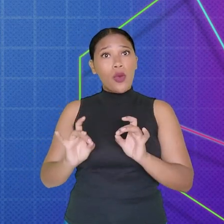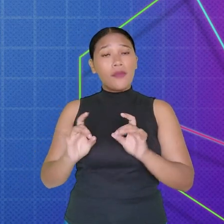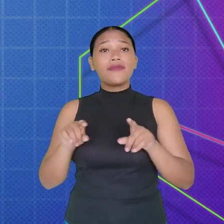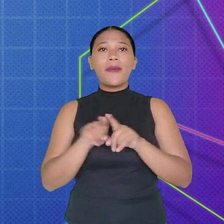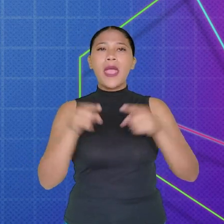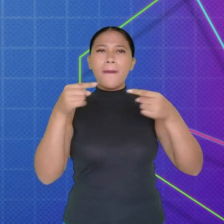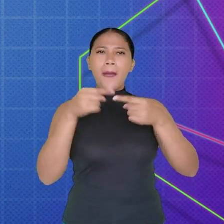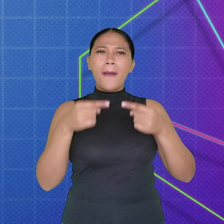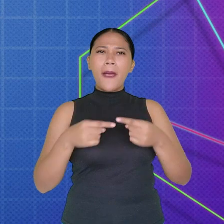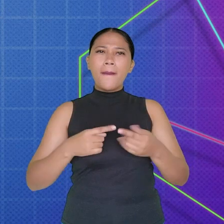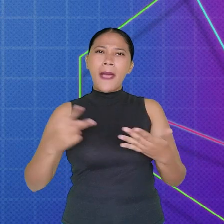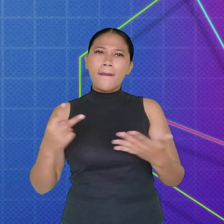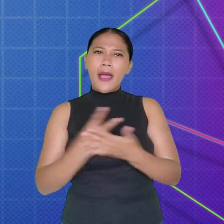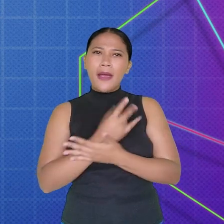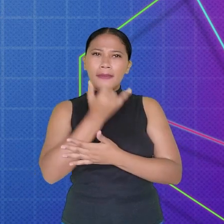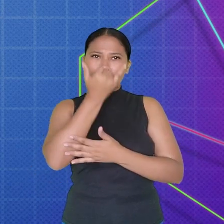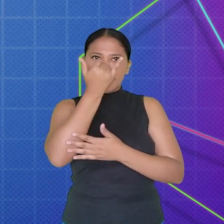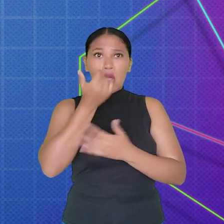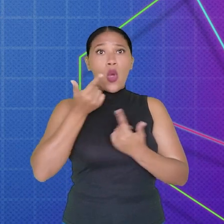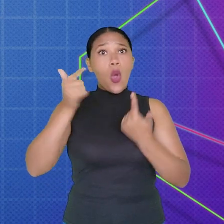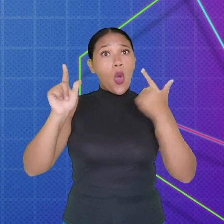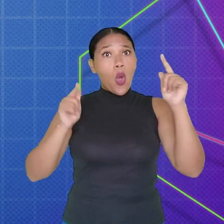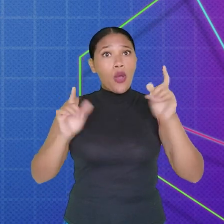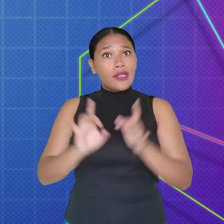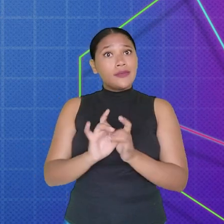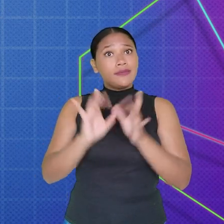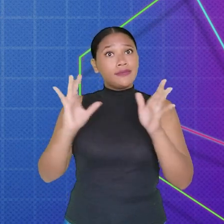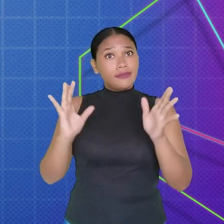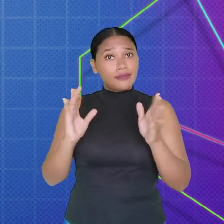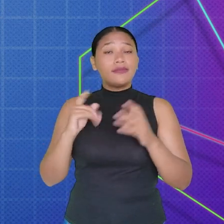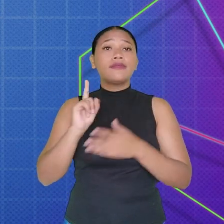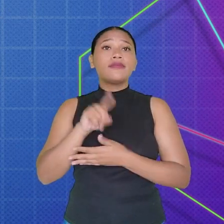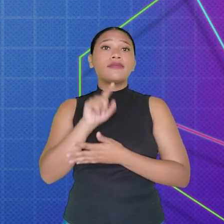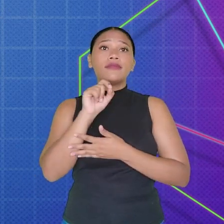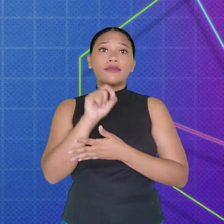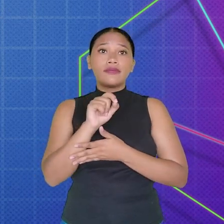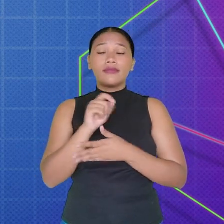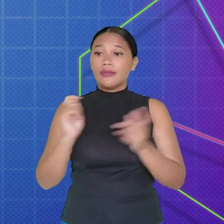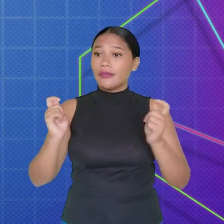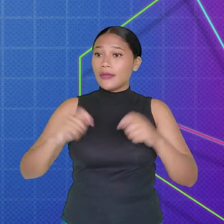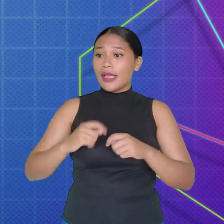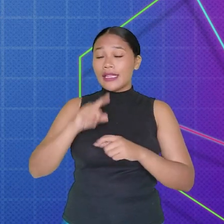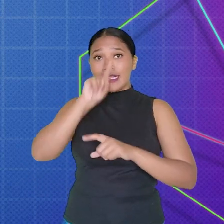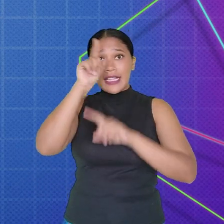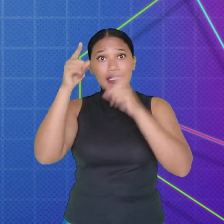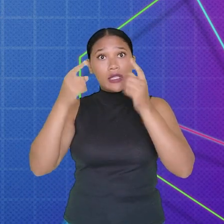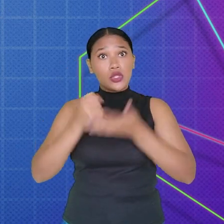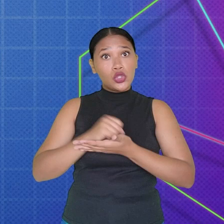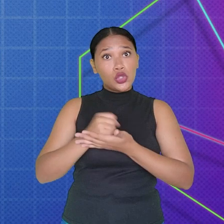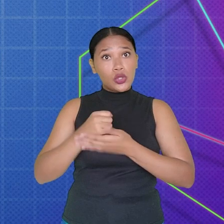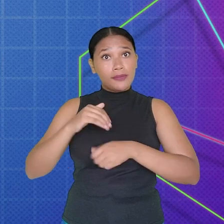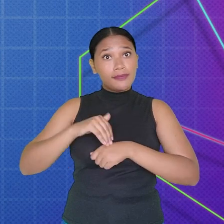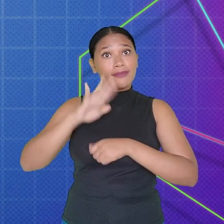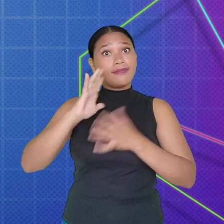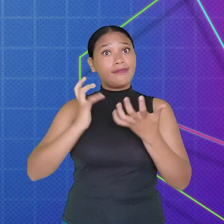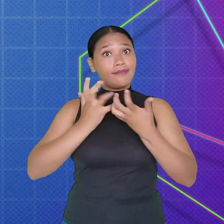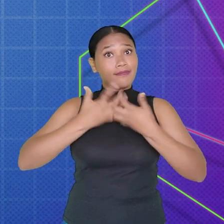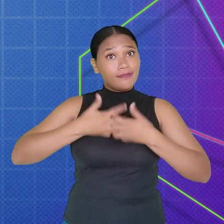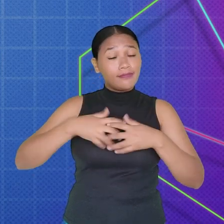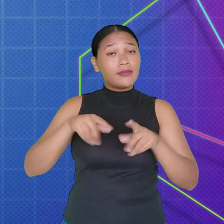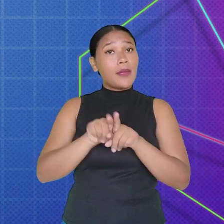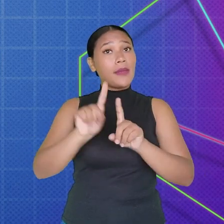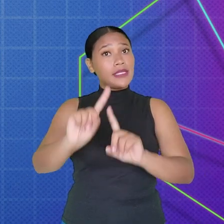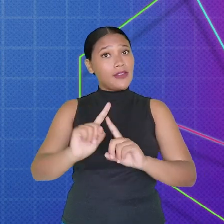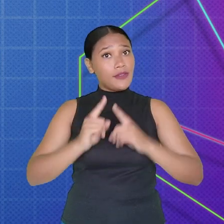disso, a combinação de eventos de colisão com outros eventos disponíveis no Construct pode levar à criação de jogos ainda mais complexos